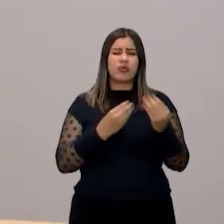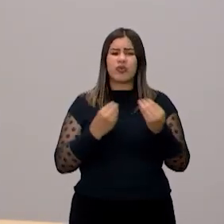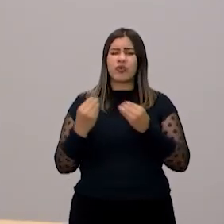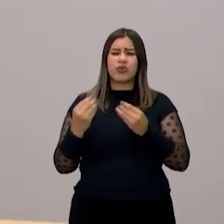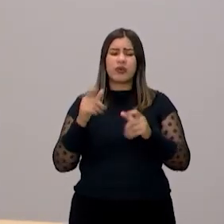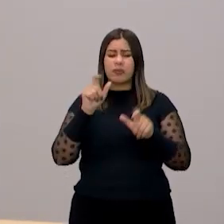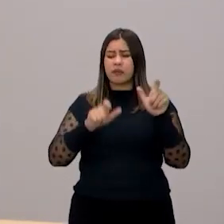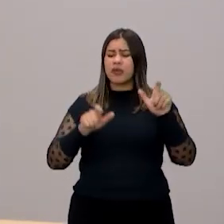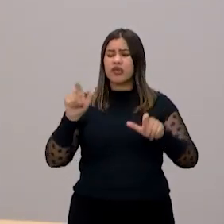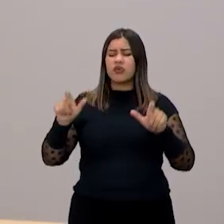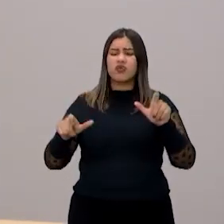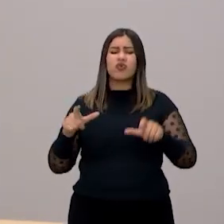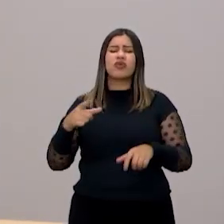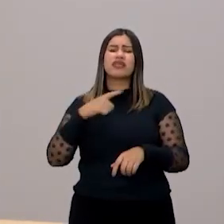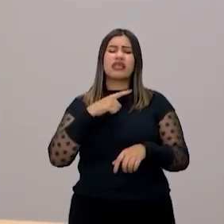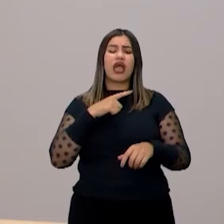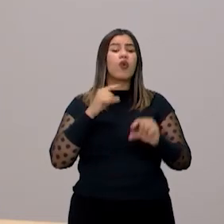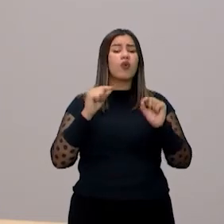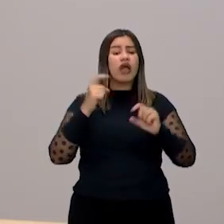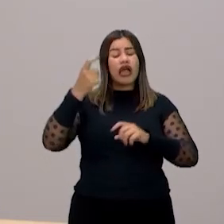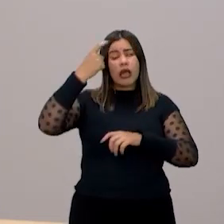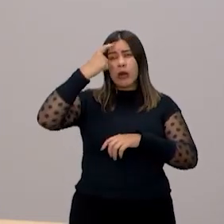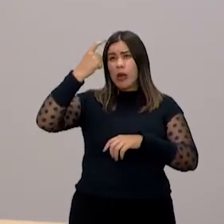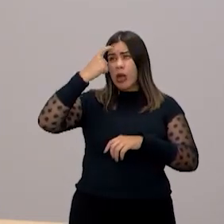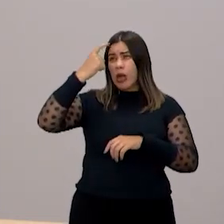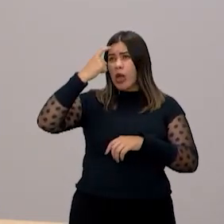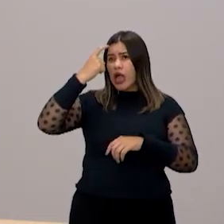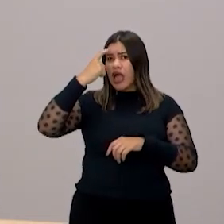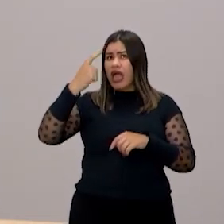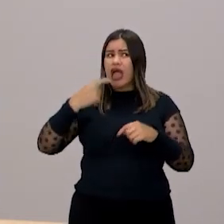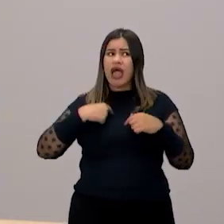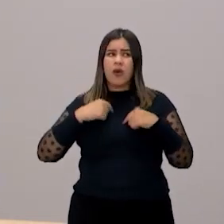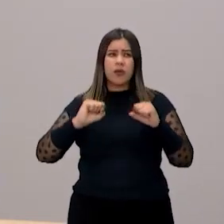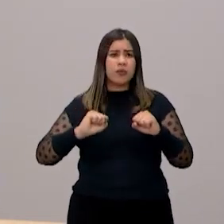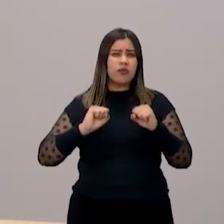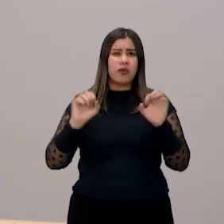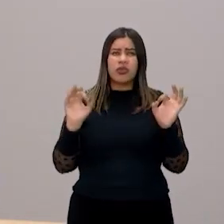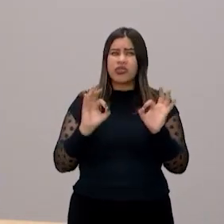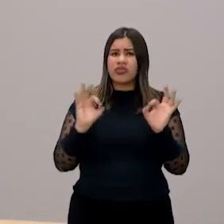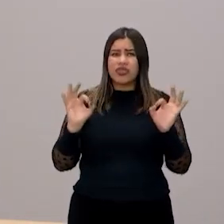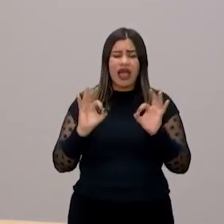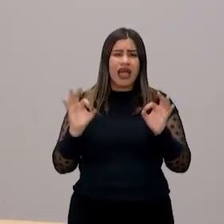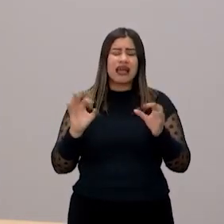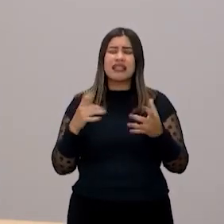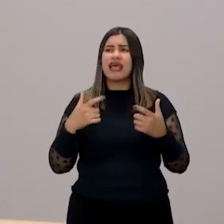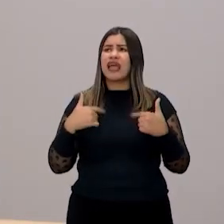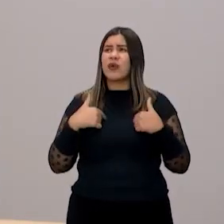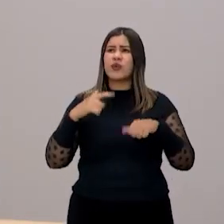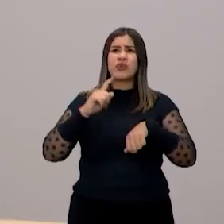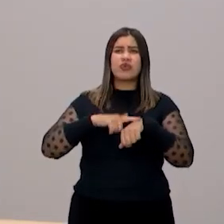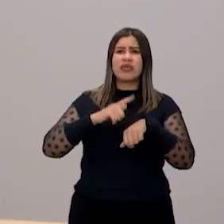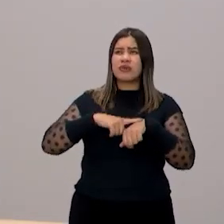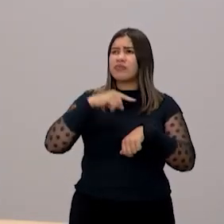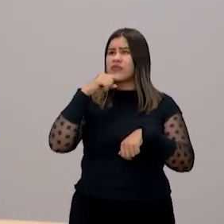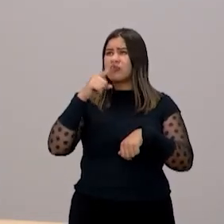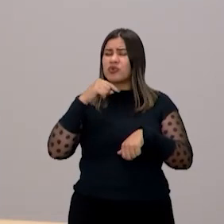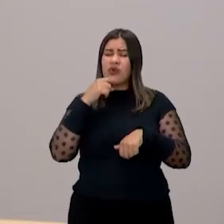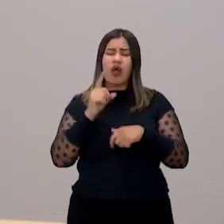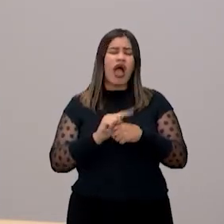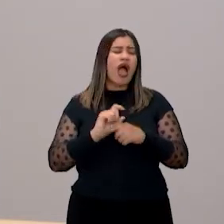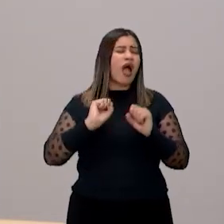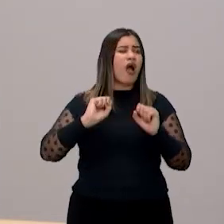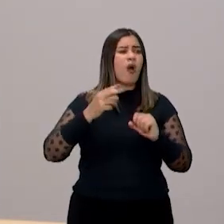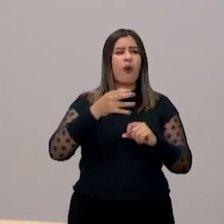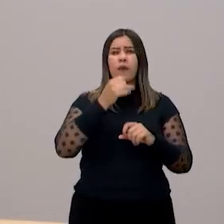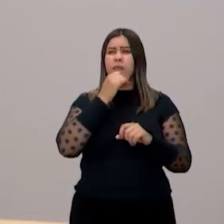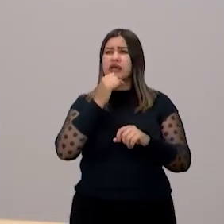A gente fica o tempo todo achando que a gente não está fazendo o suficiente, que a gente não vai ter tempo de fazer as coisas, ou que se a gente